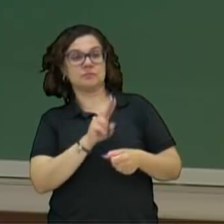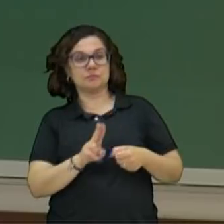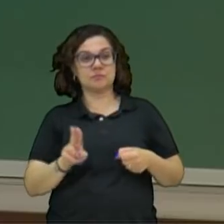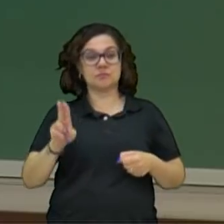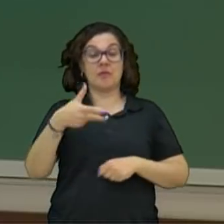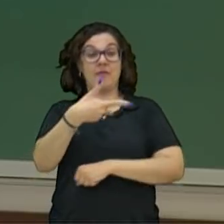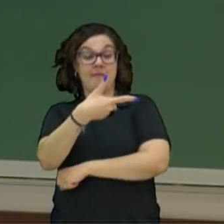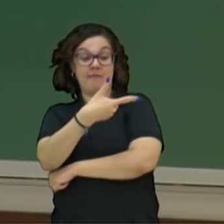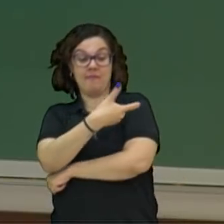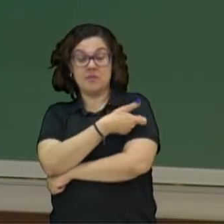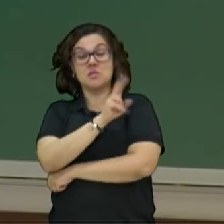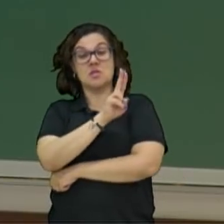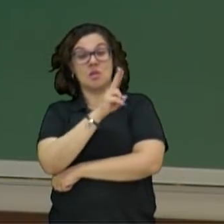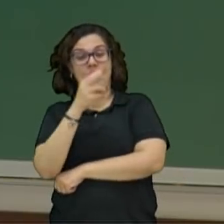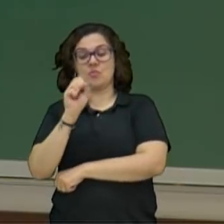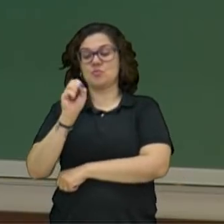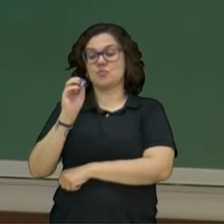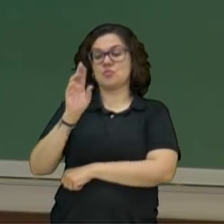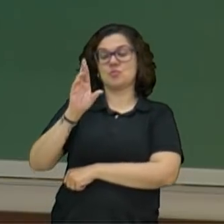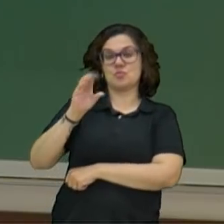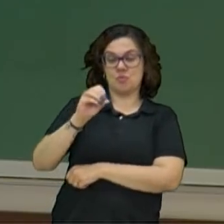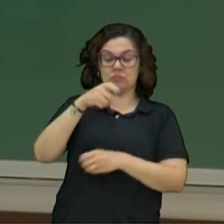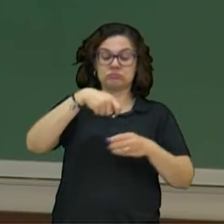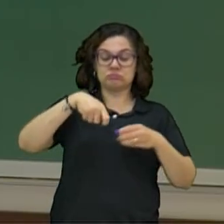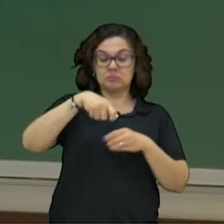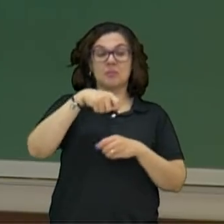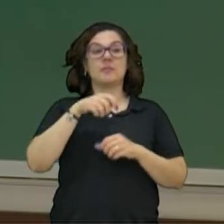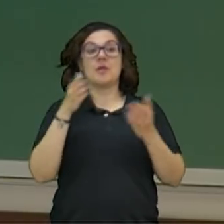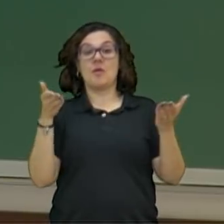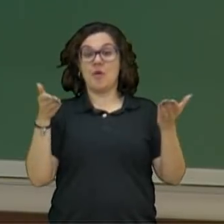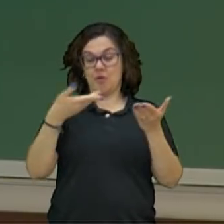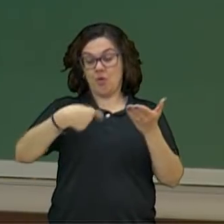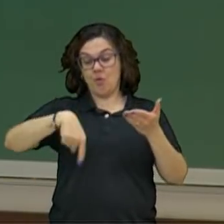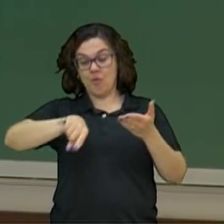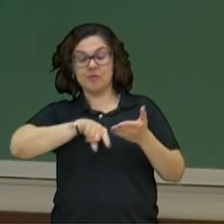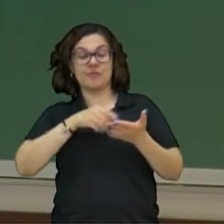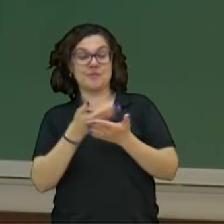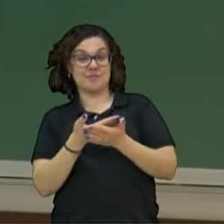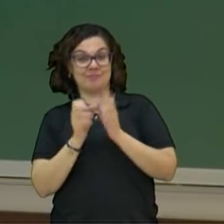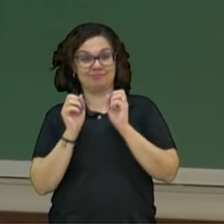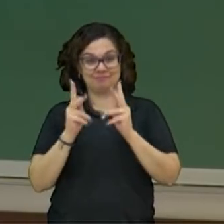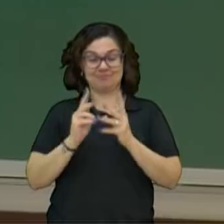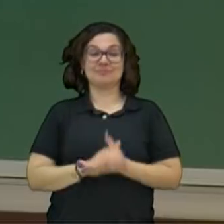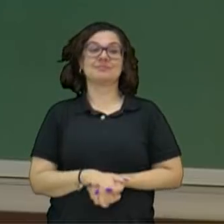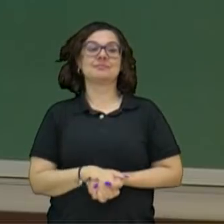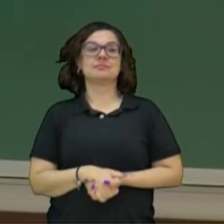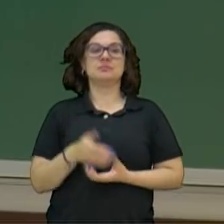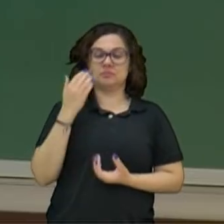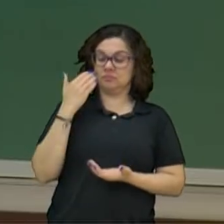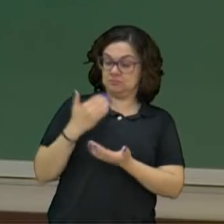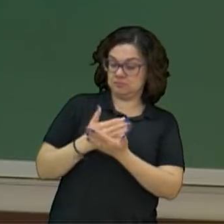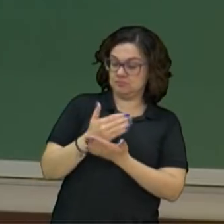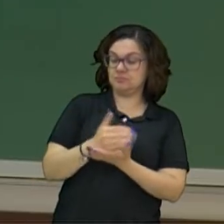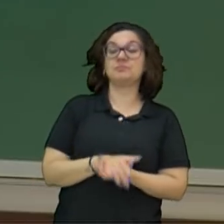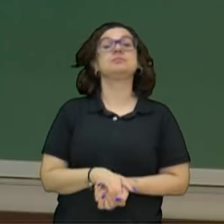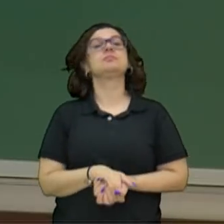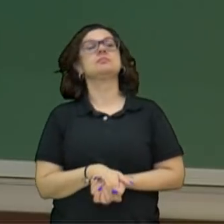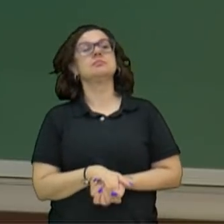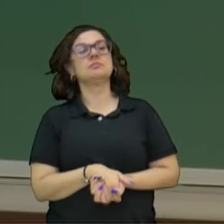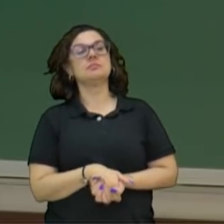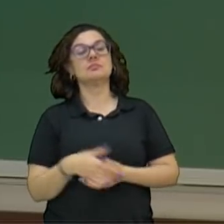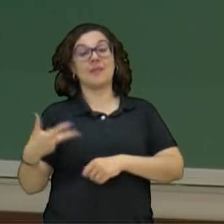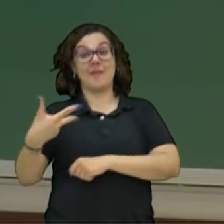utiliza vacinas ou soros. E é justamente sobre isso o tema dessa nossa aula. tá? Então, começando